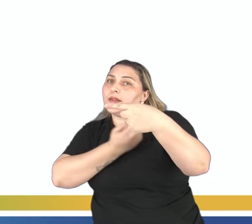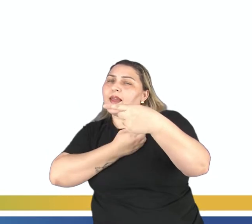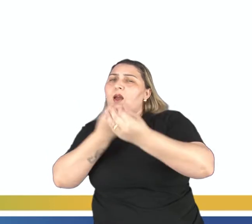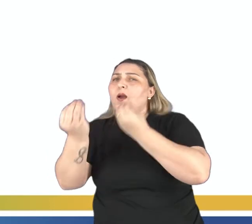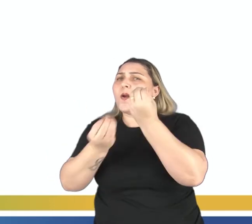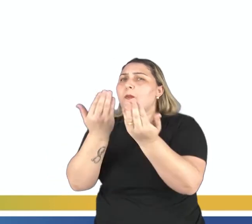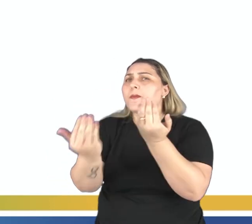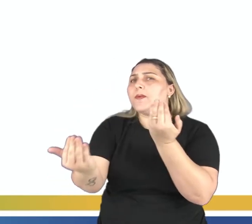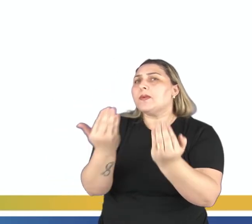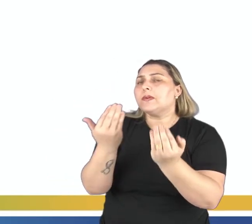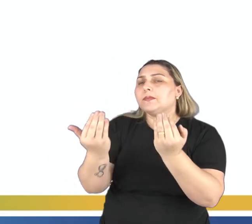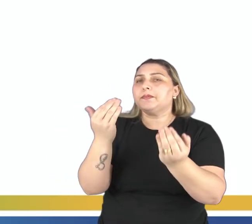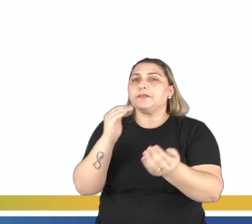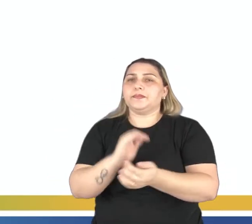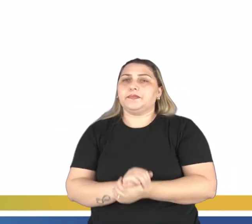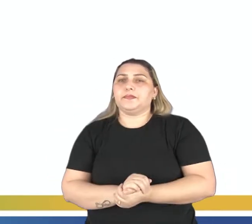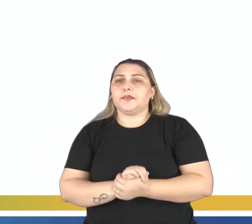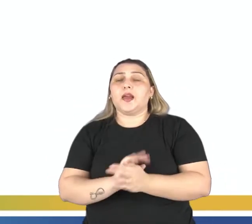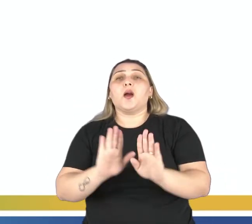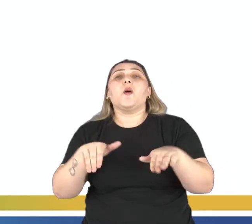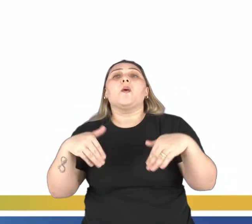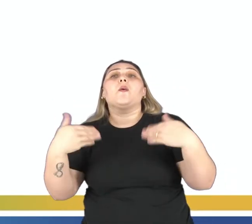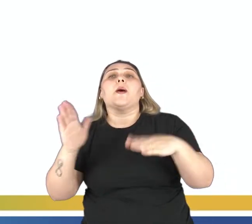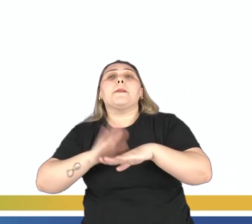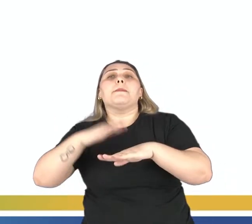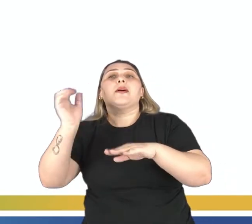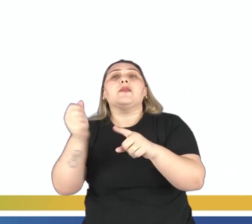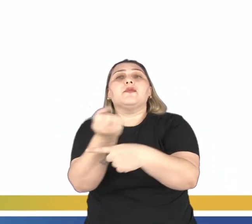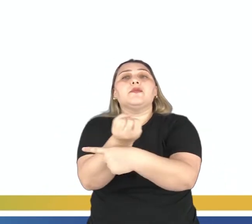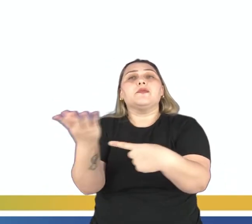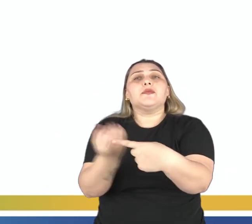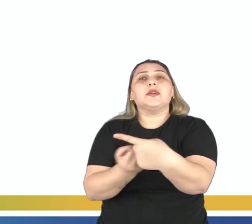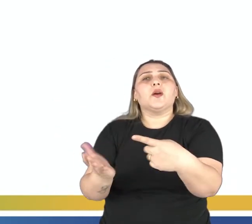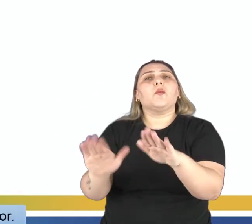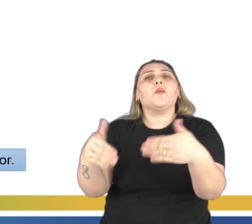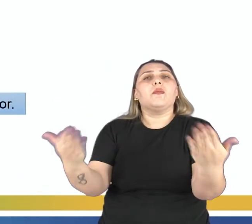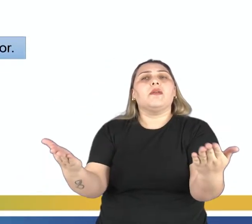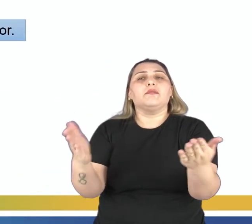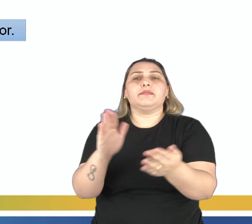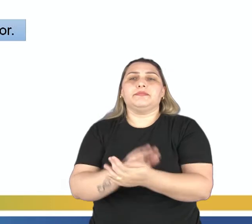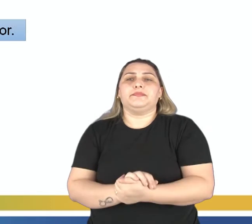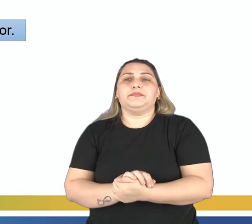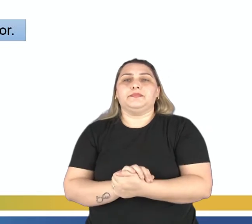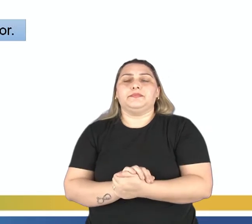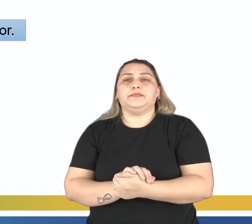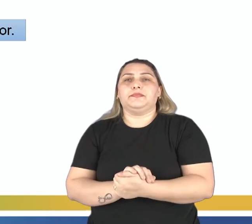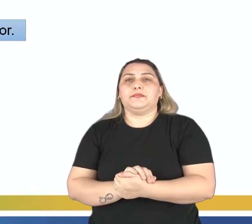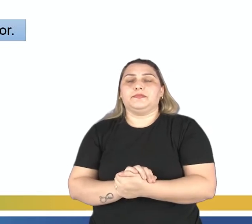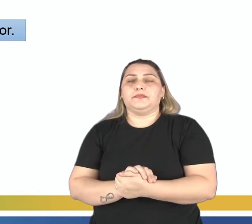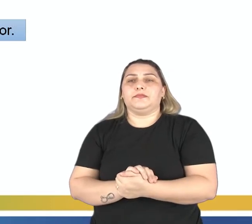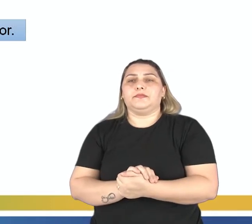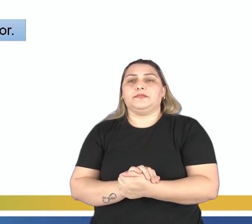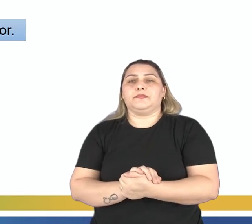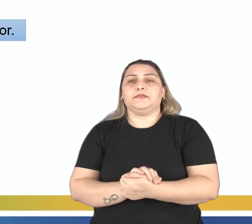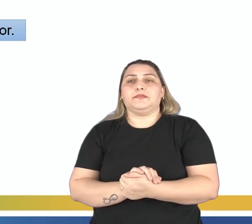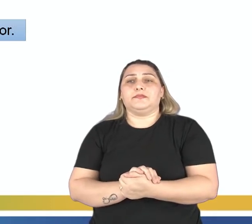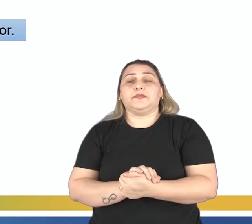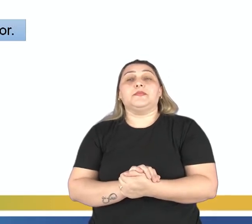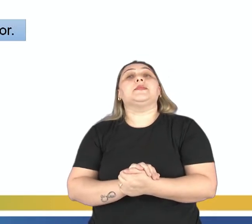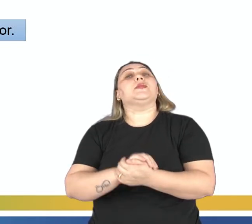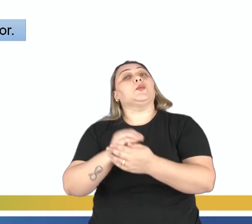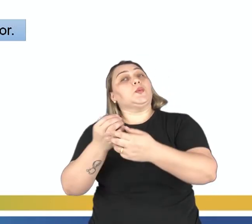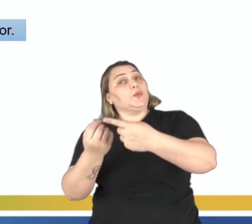vamos comparar aí? Então, ó, qual a maior fração? E aí? Então, vamos lá, ó. Nesse caso, quando